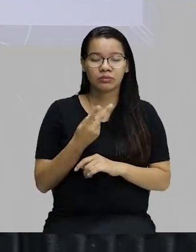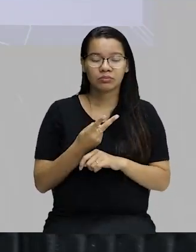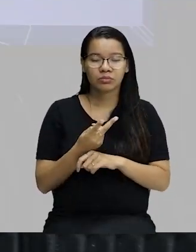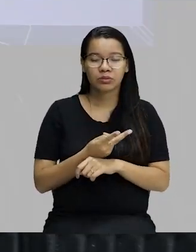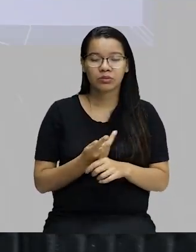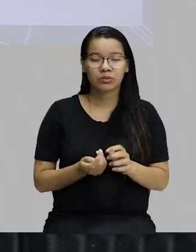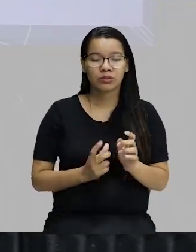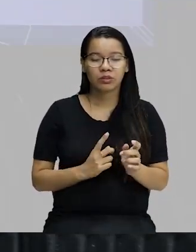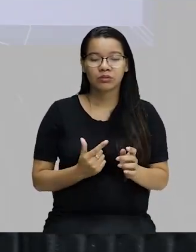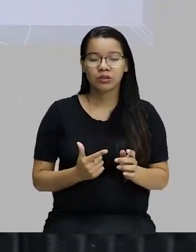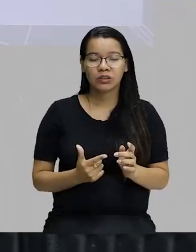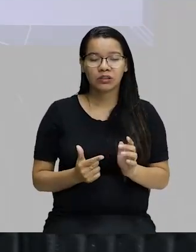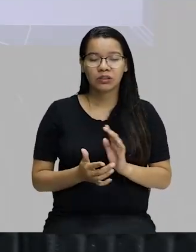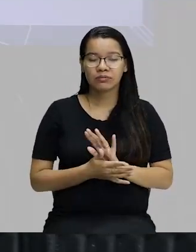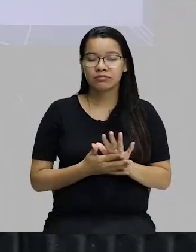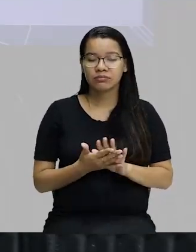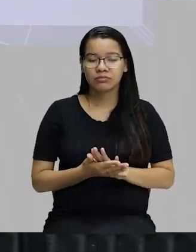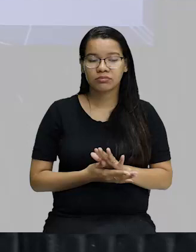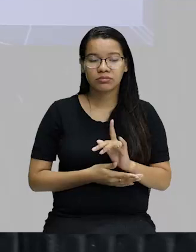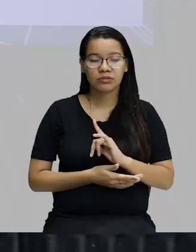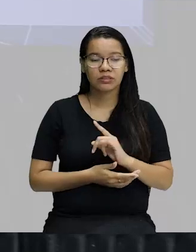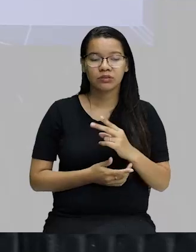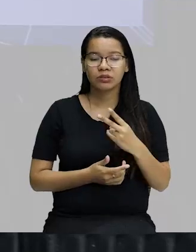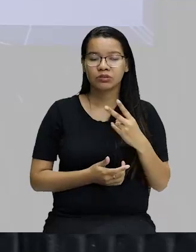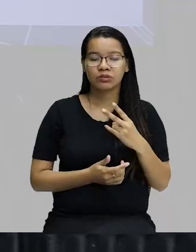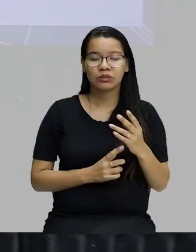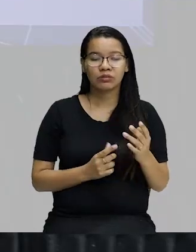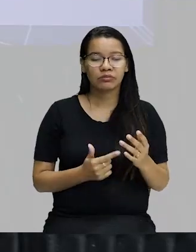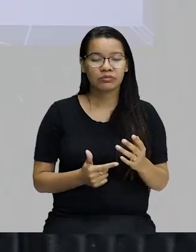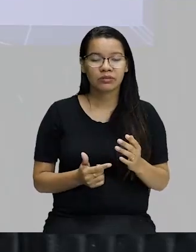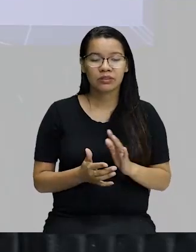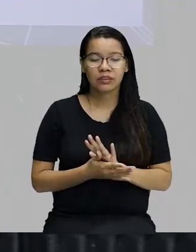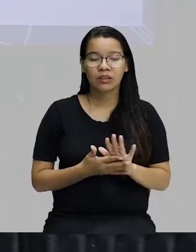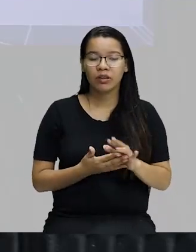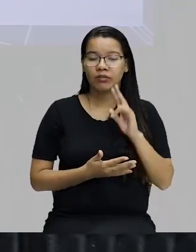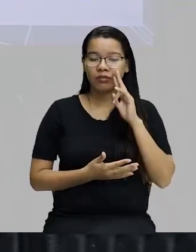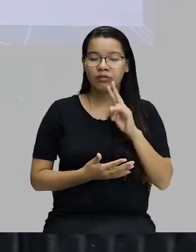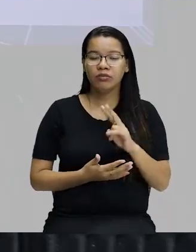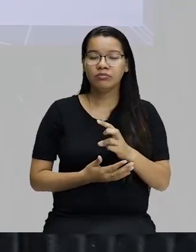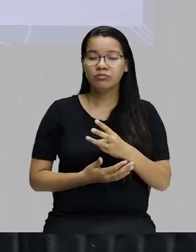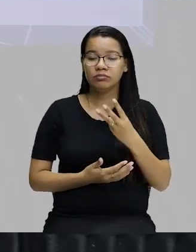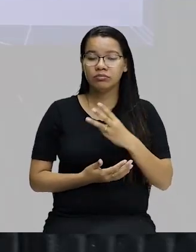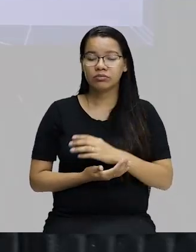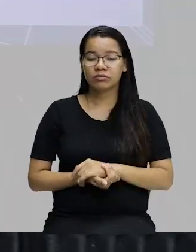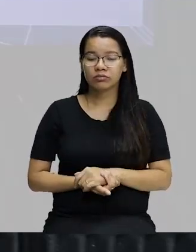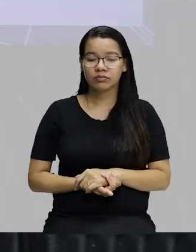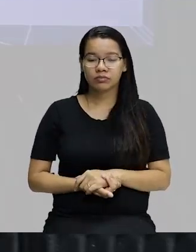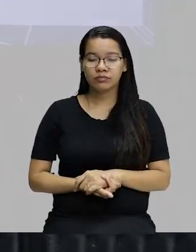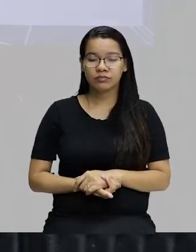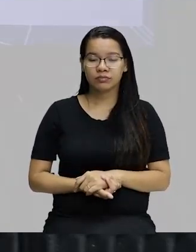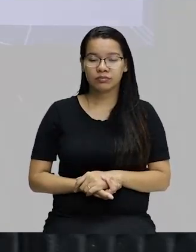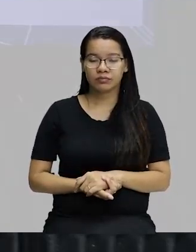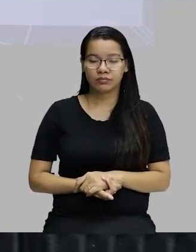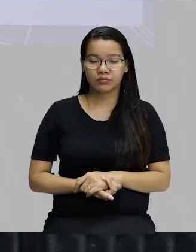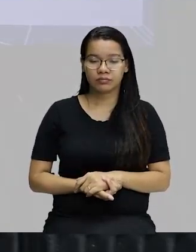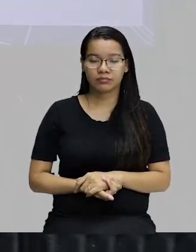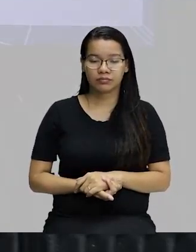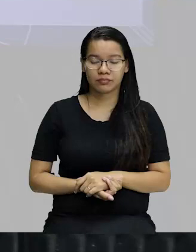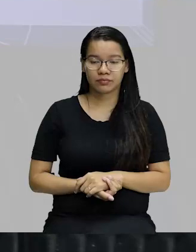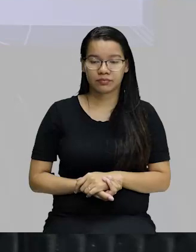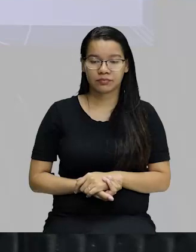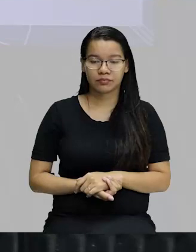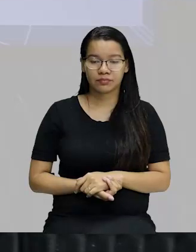geral, não localizei. Item 2, também não. Olha no item 3, Bread is mentioned in the Bible many